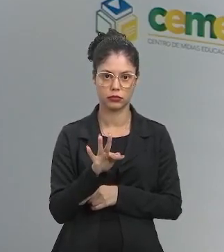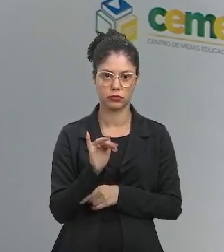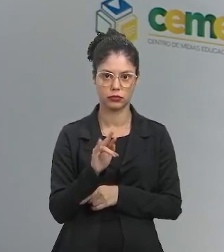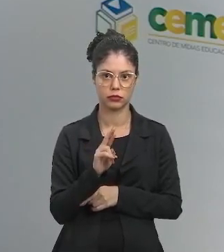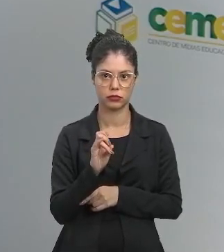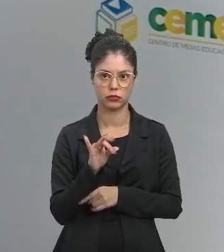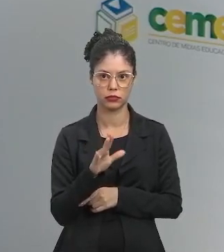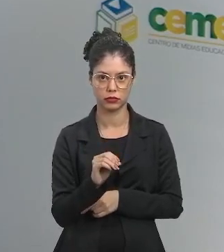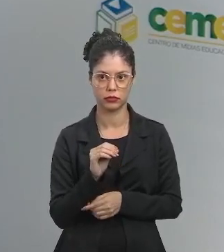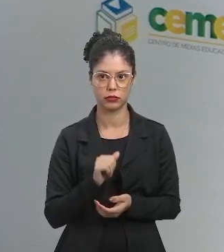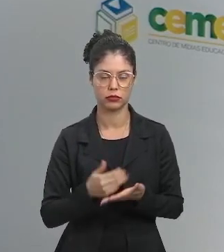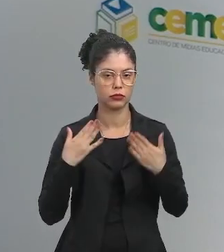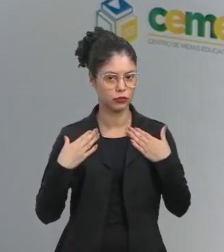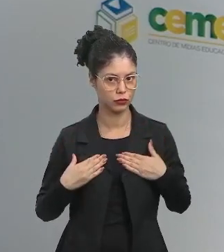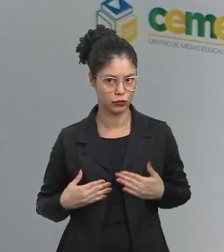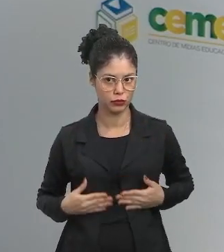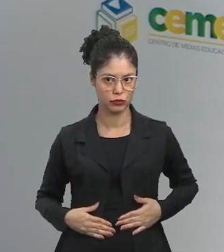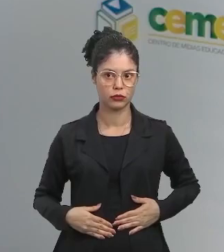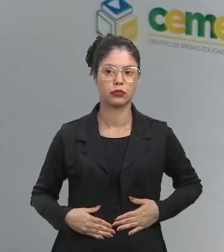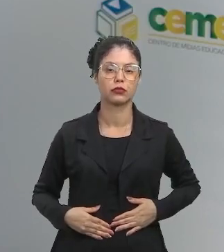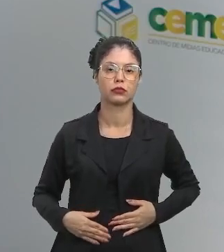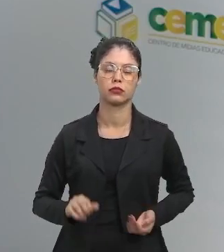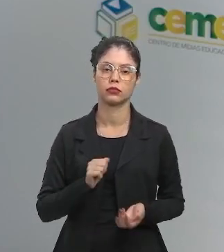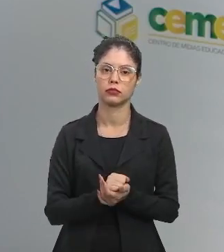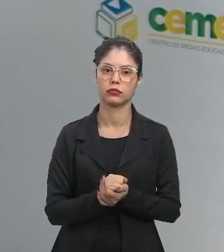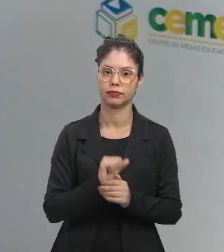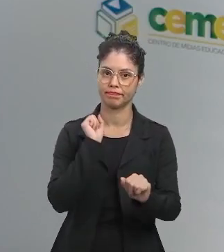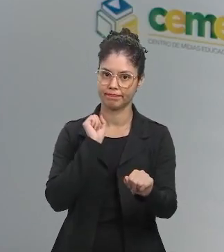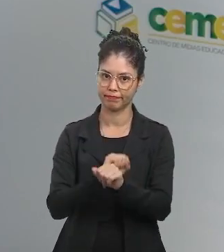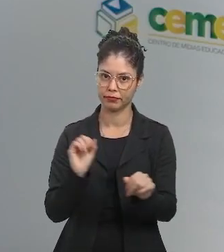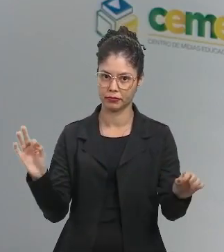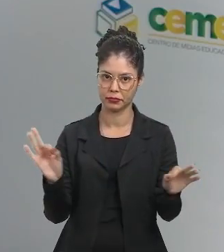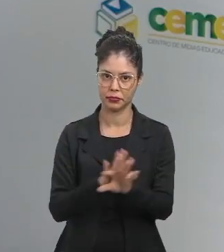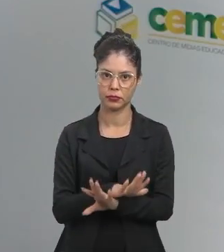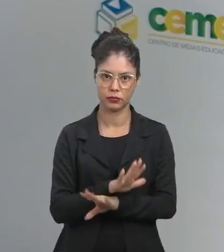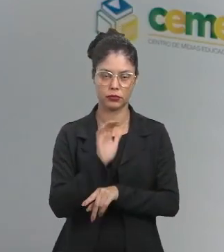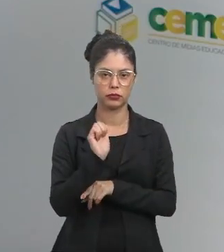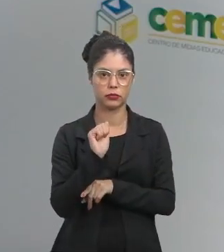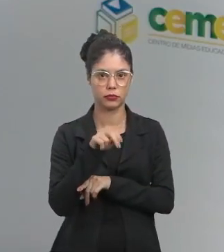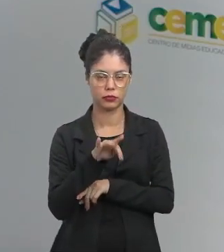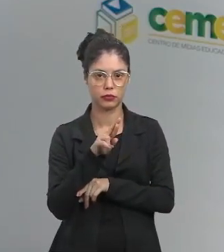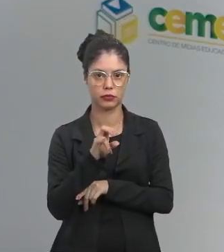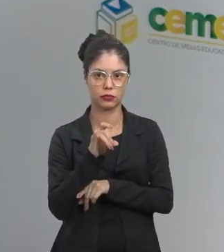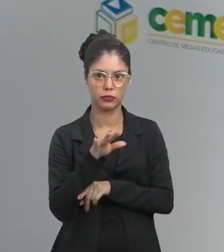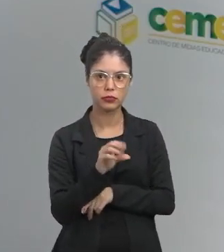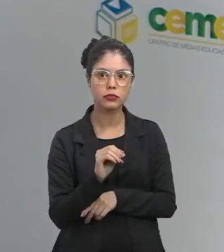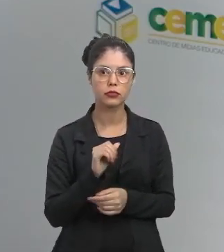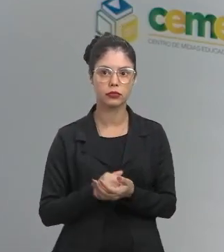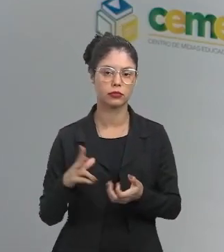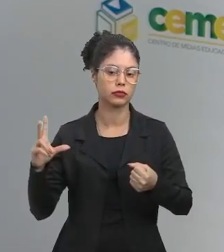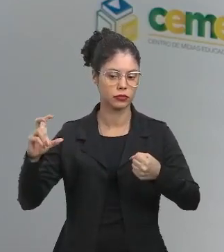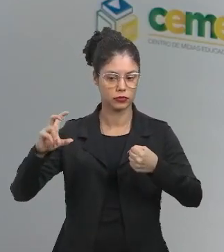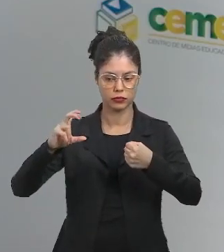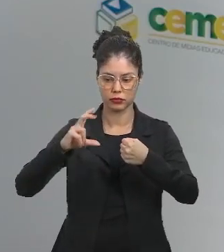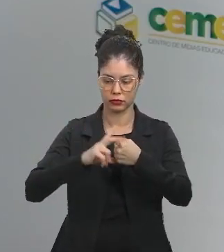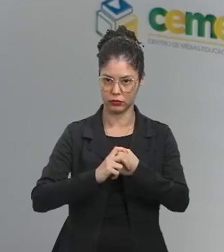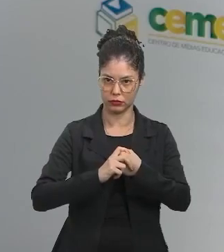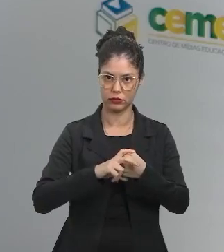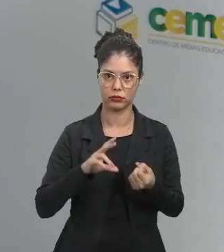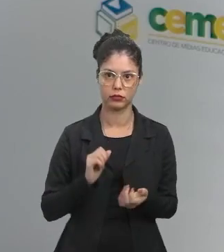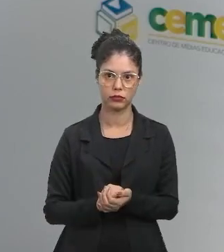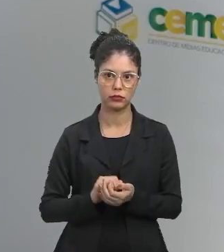anticorpos. Os anticorpos irão neutralizar os antígenos. Um vírus,